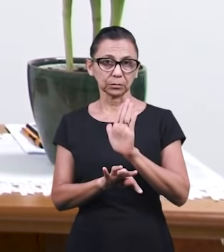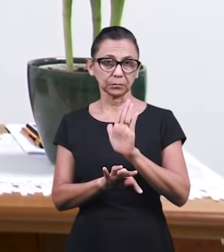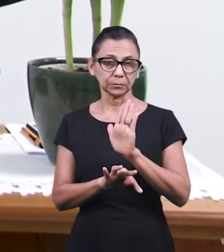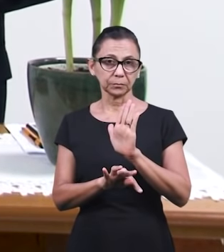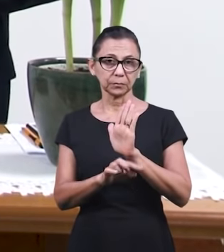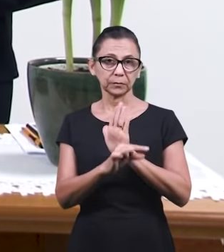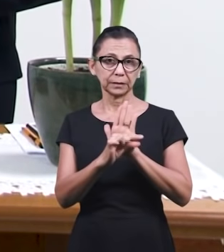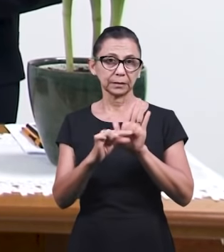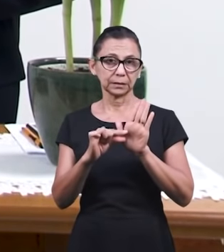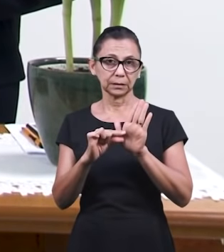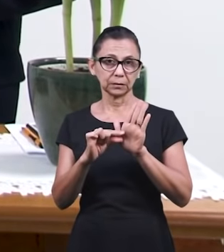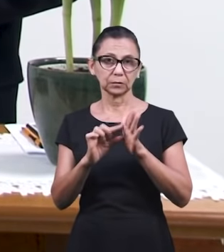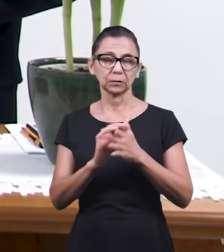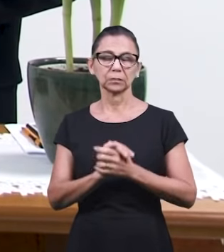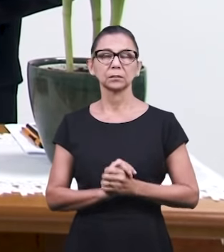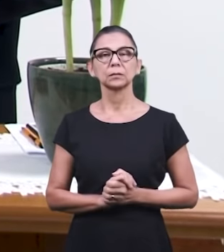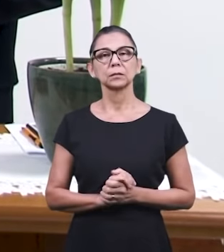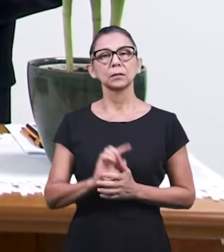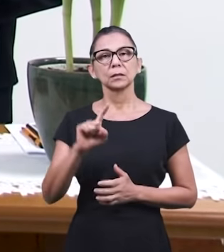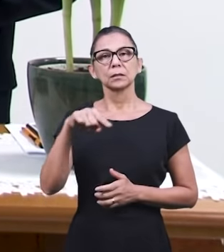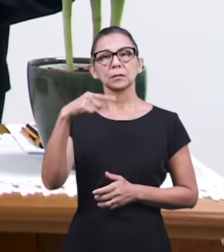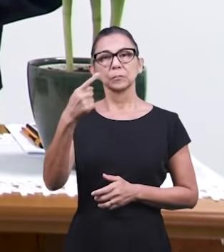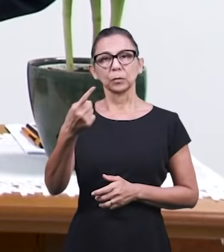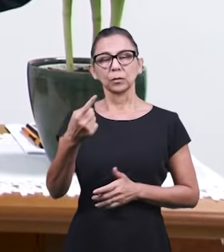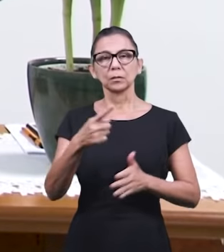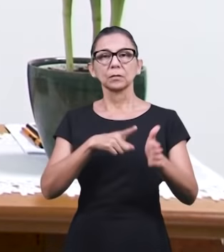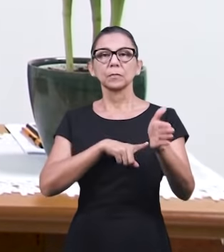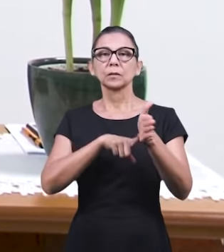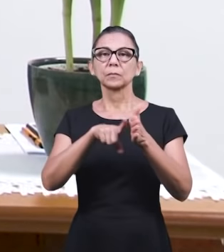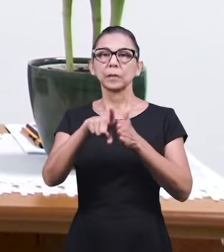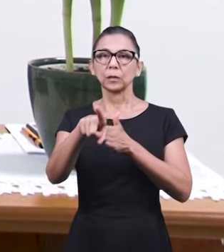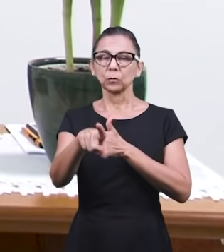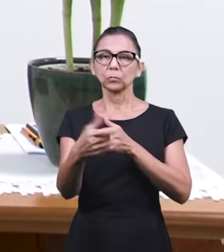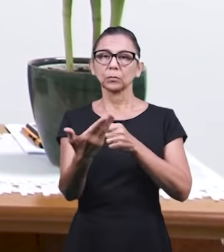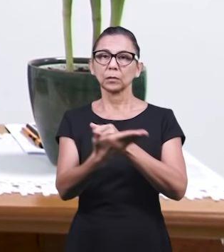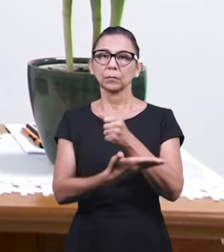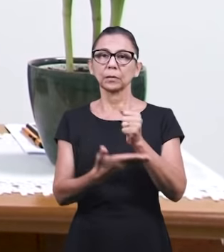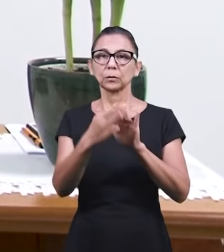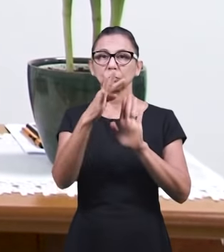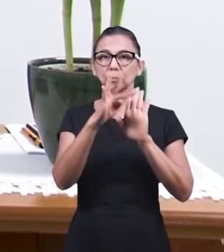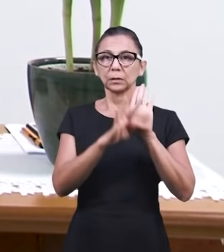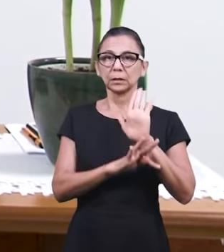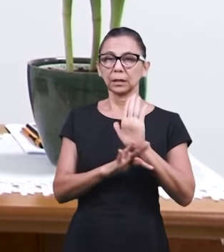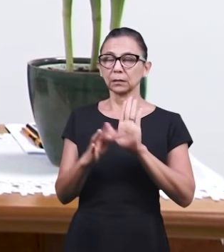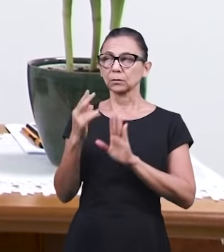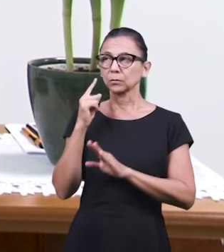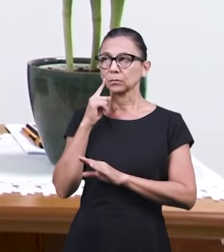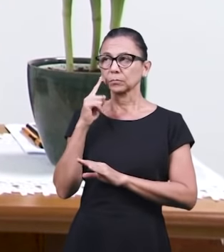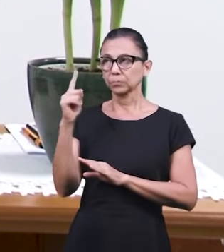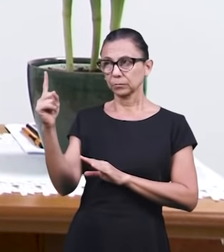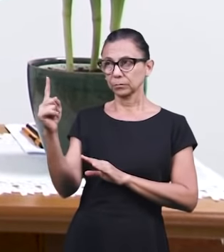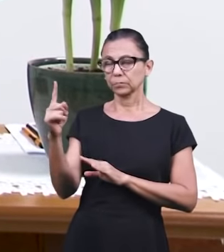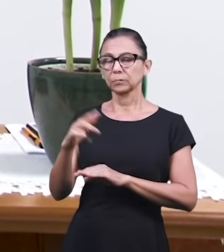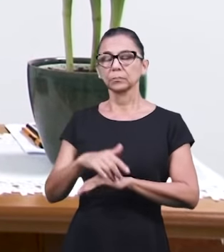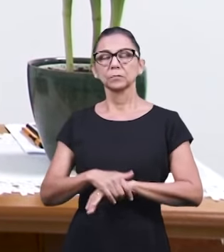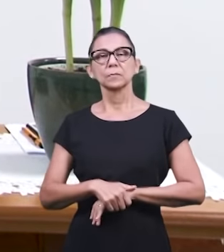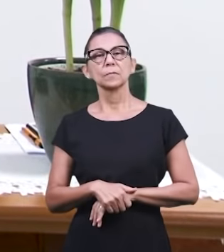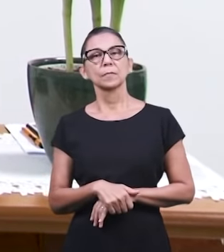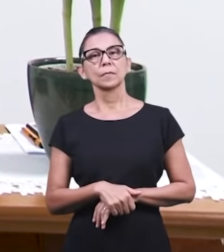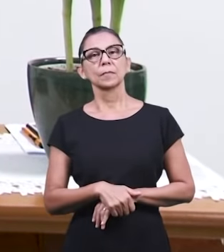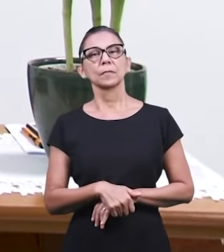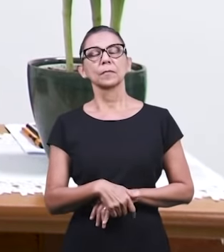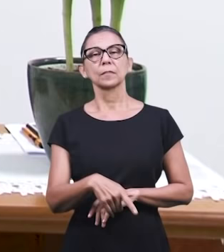as próximas 3 perguntas que serão feitas estão baseadas nos textos que estão aqui nessa tabela, ou seja,